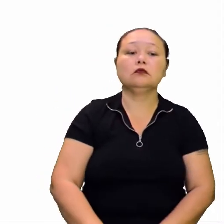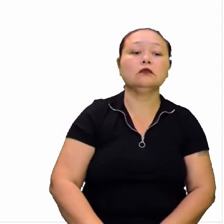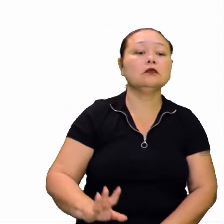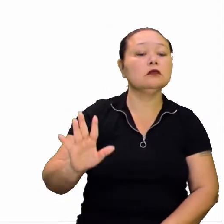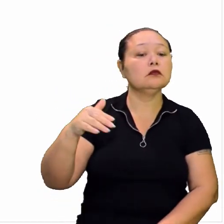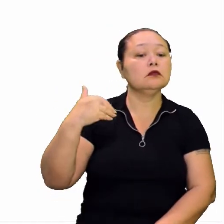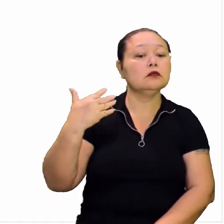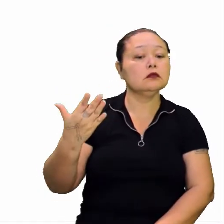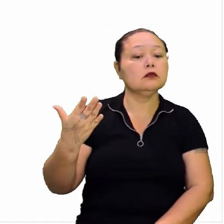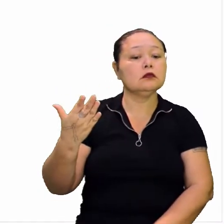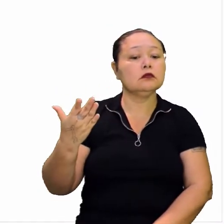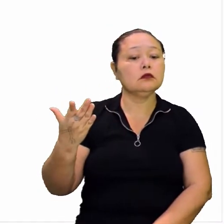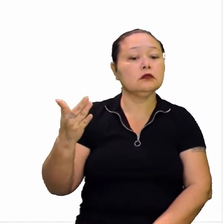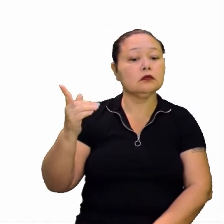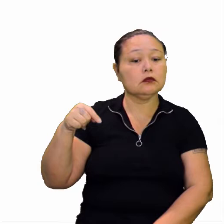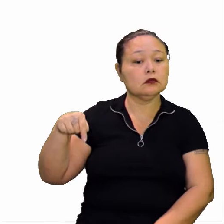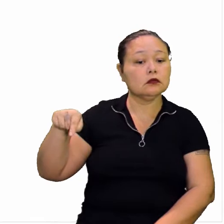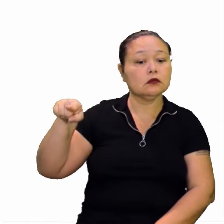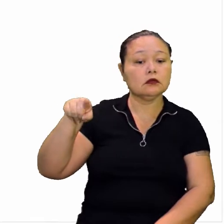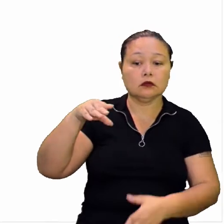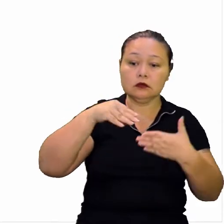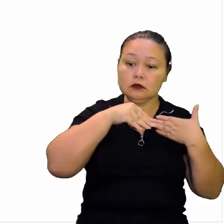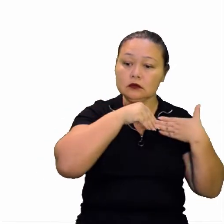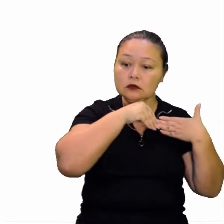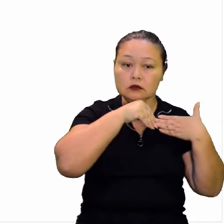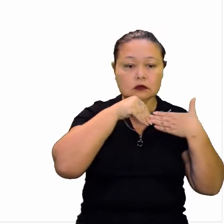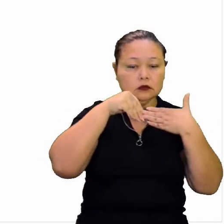Vejam, essa aqui foi a trajetória,